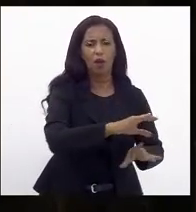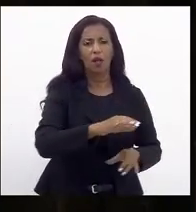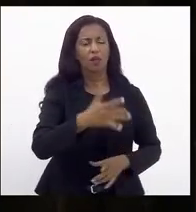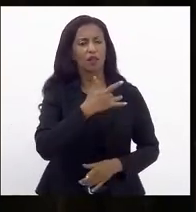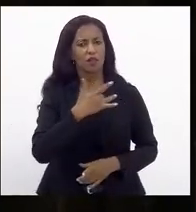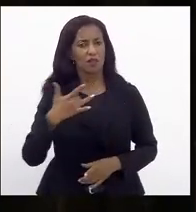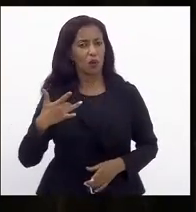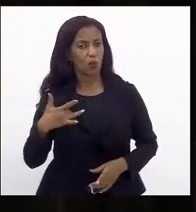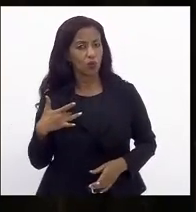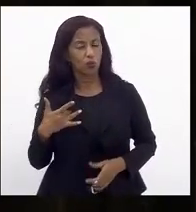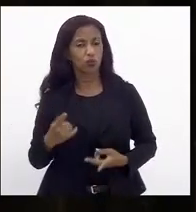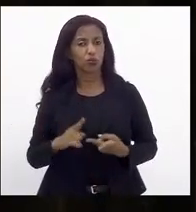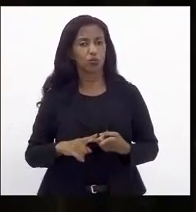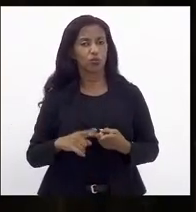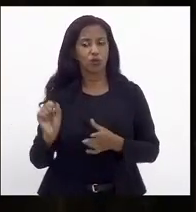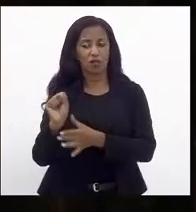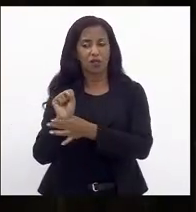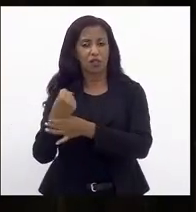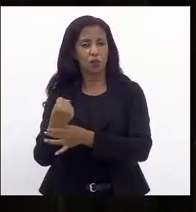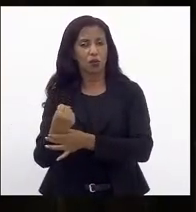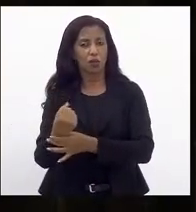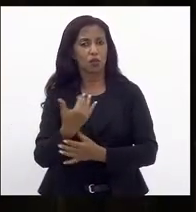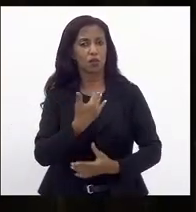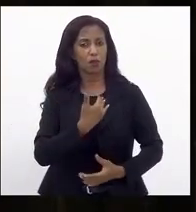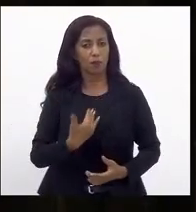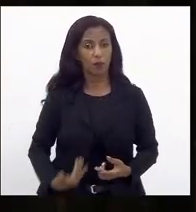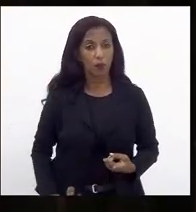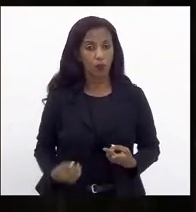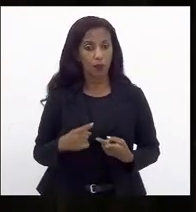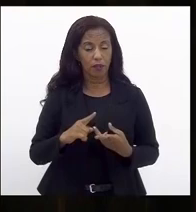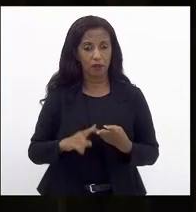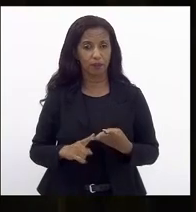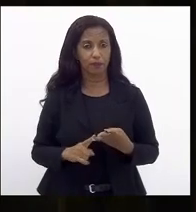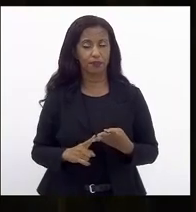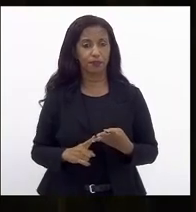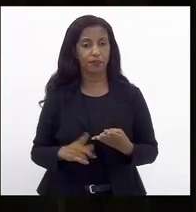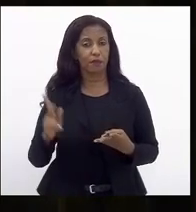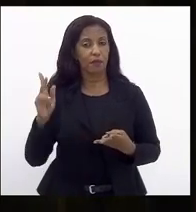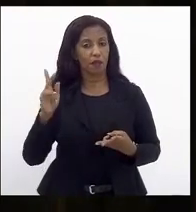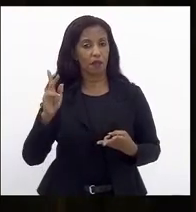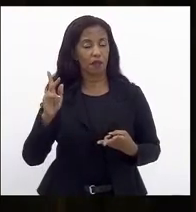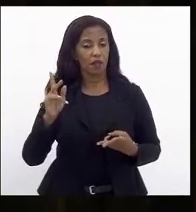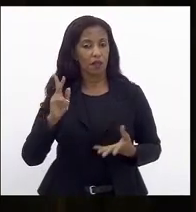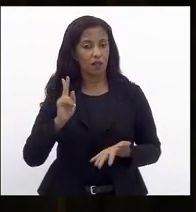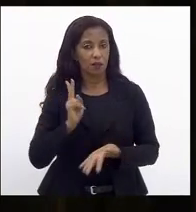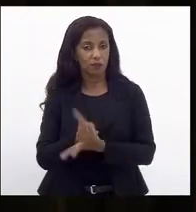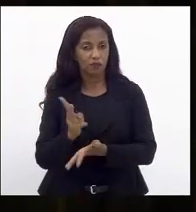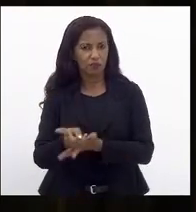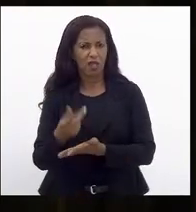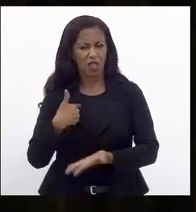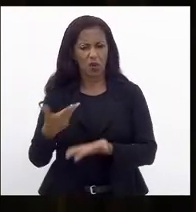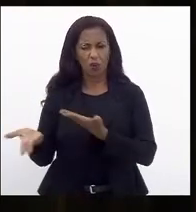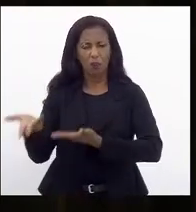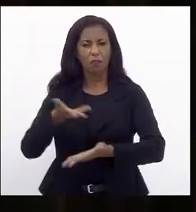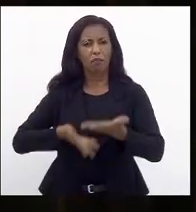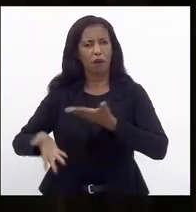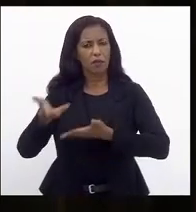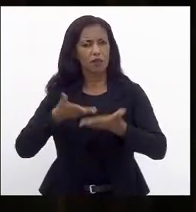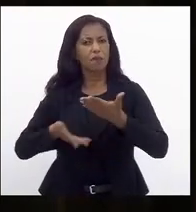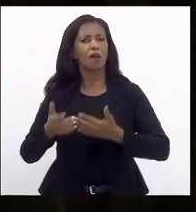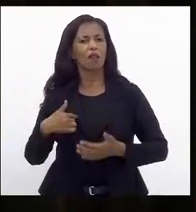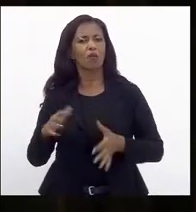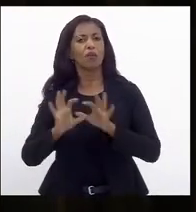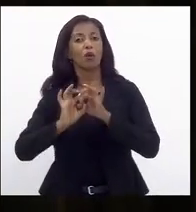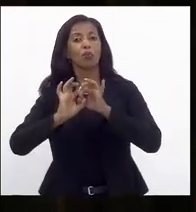e sobretudo da Segurança Pública que efetivamente eu participei tem